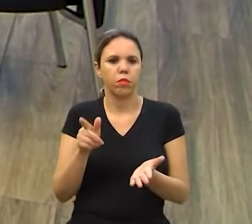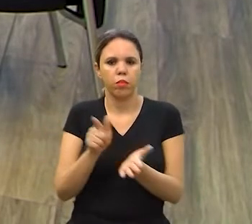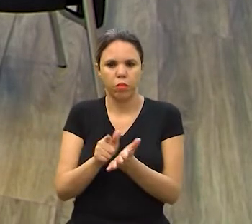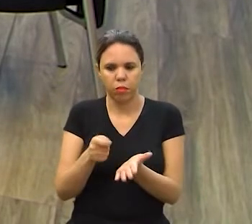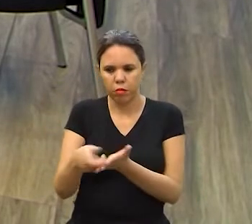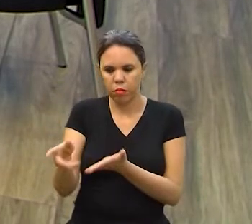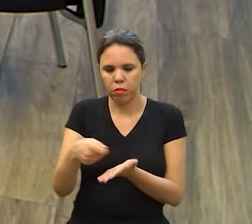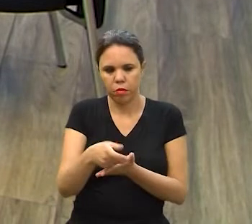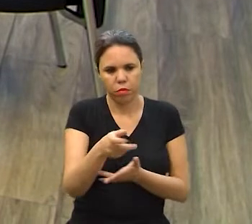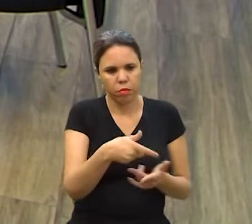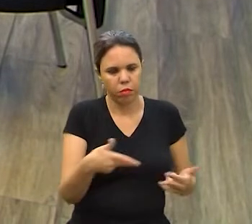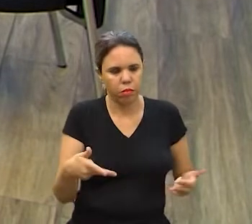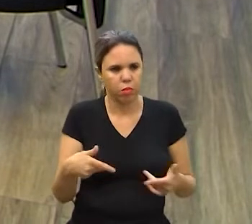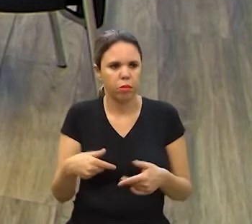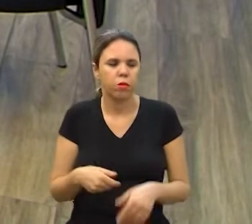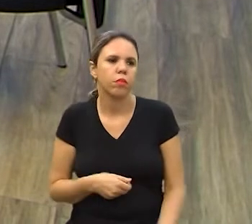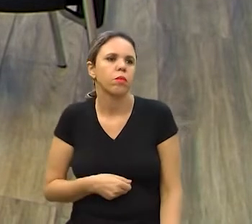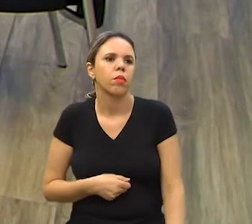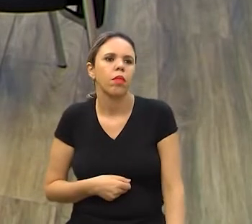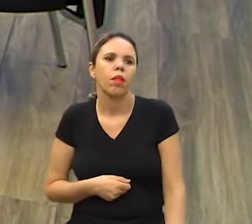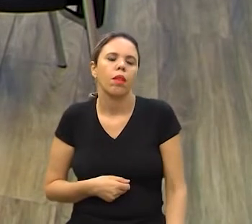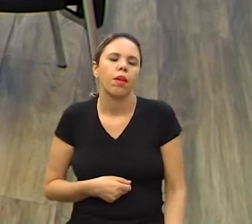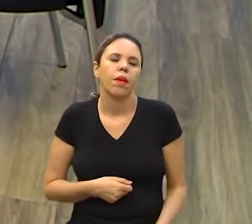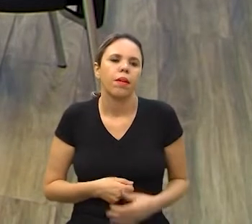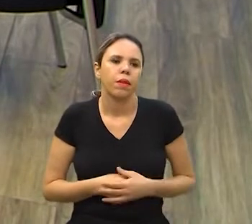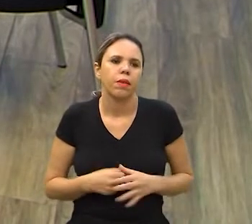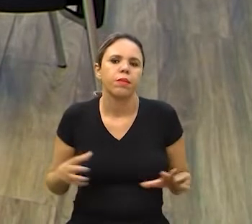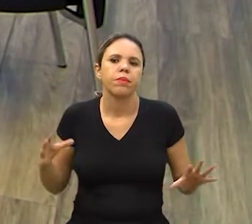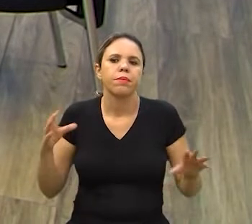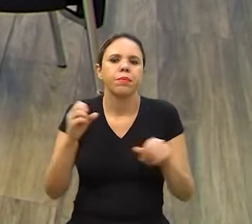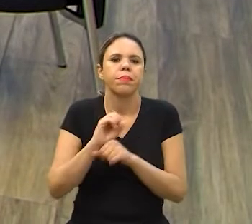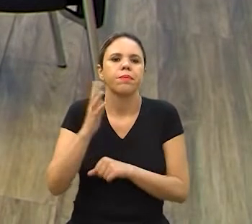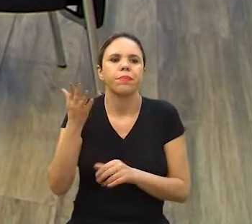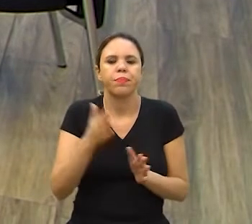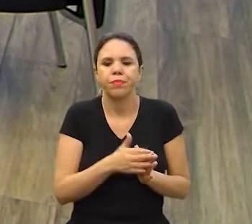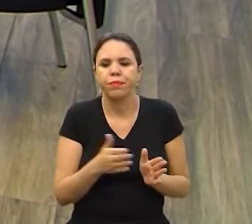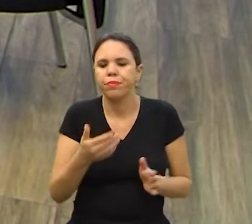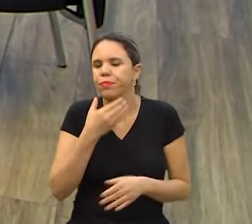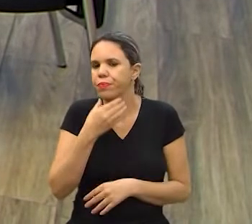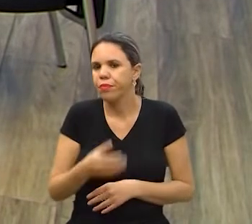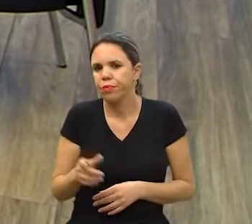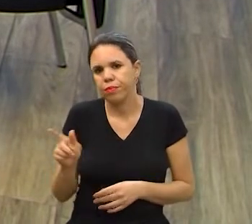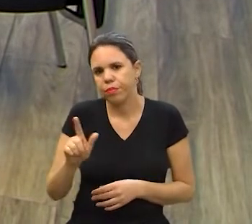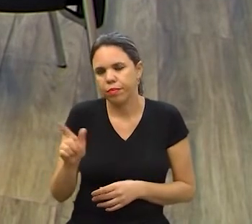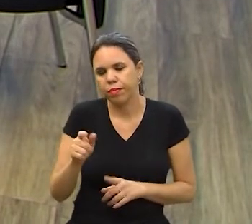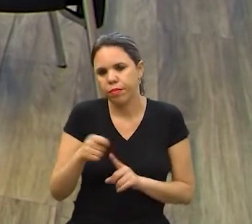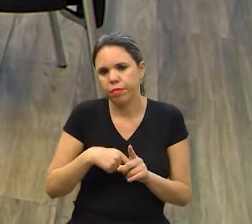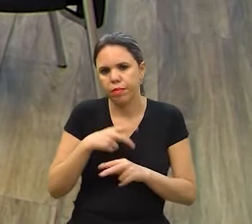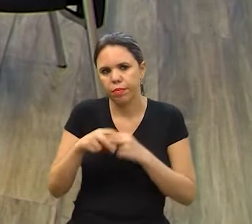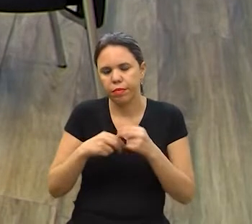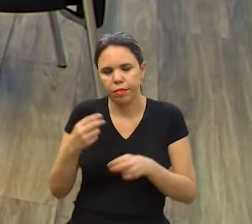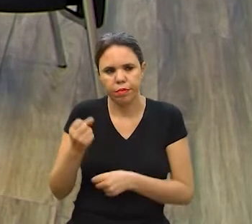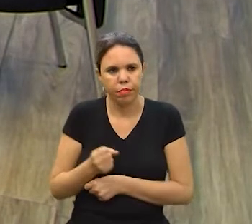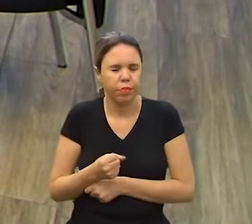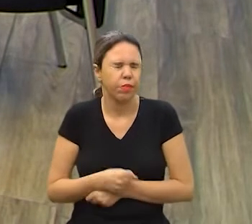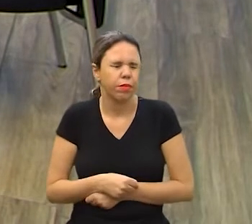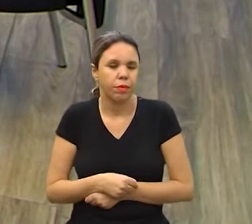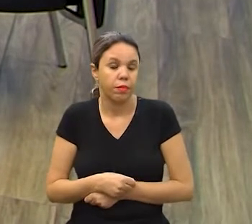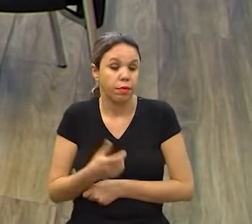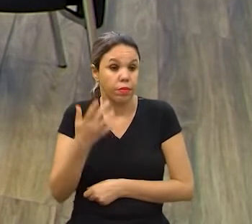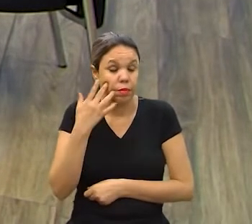dos panfletos, o senhor falou de algumas atividades, isso tudo vai acontecer em dezembro, claro que é o mês do Laço